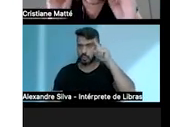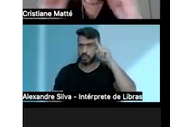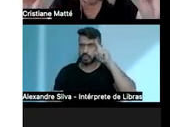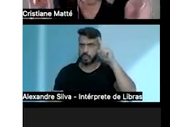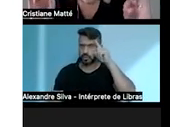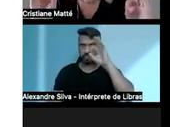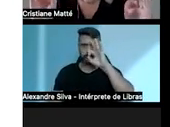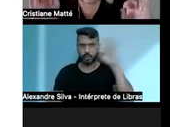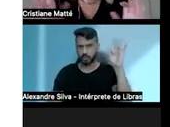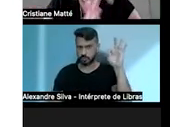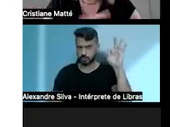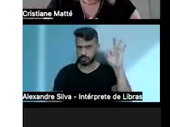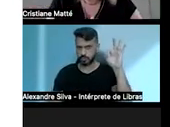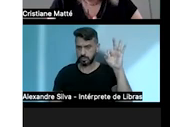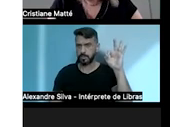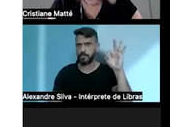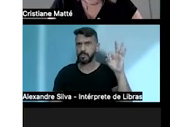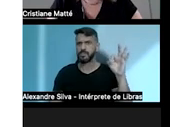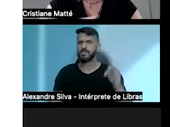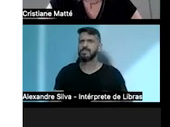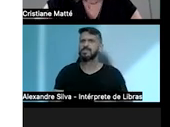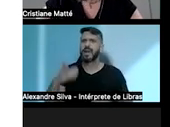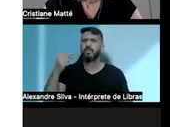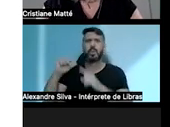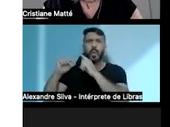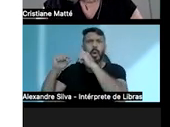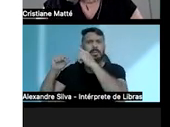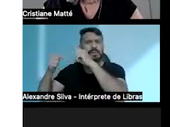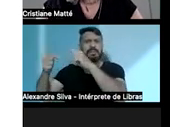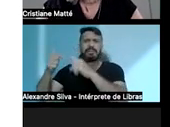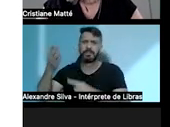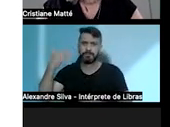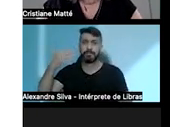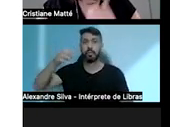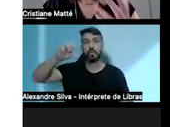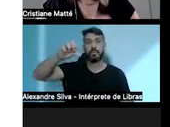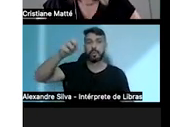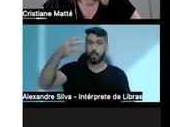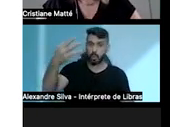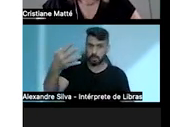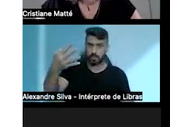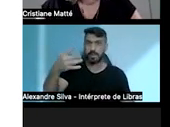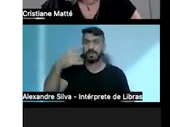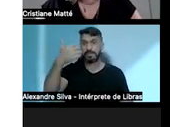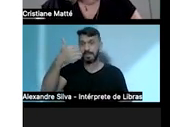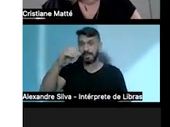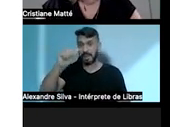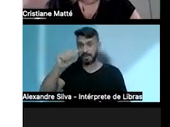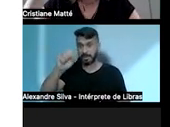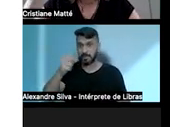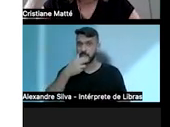estava ótimo, né? Então, era muito conservador. Em 94, uma década depois,